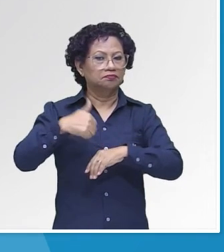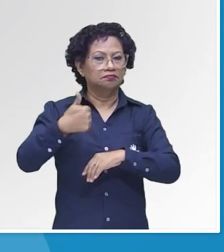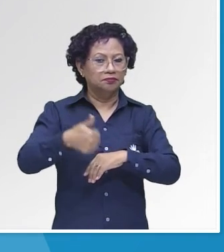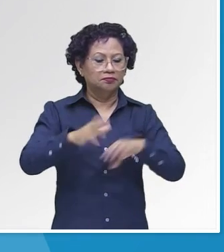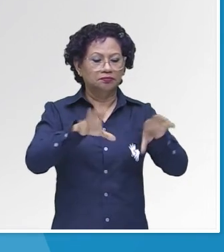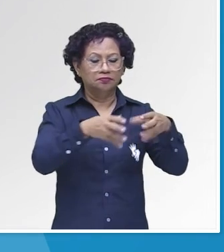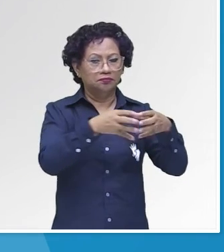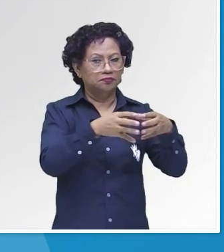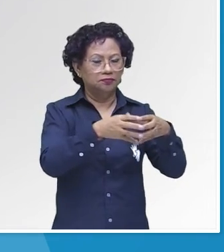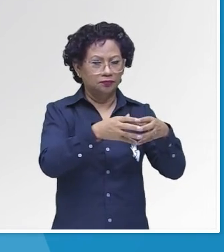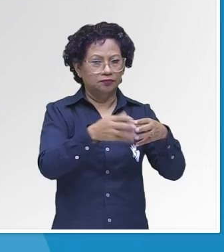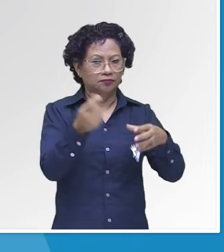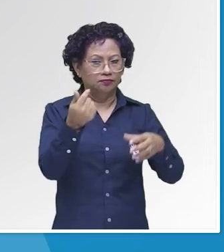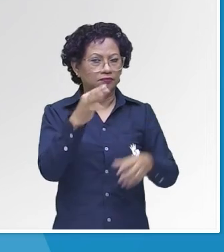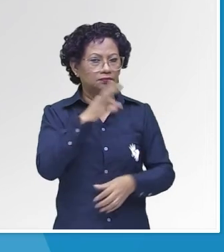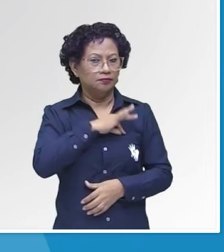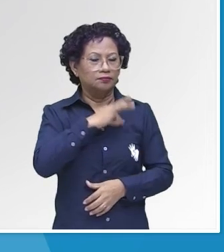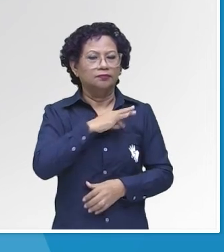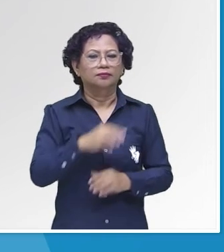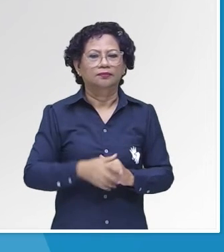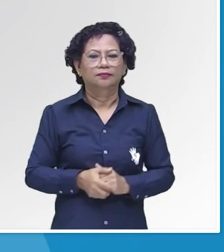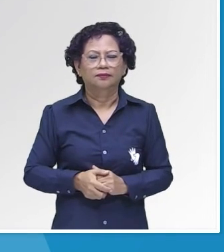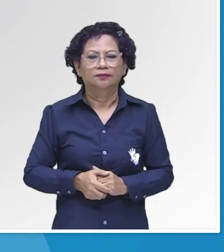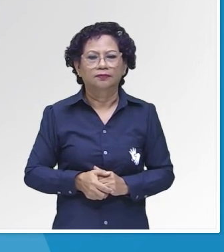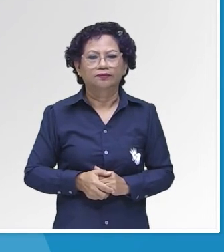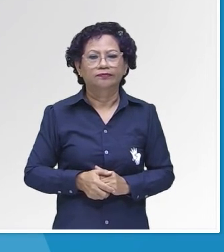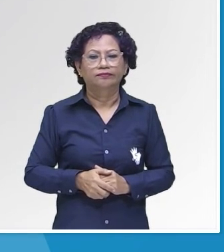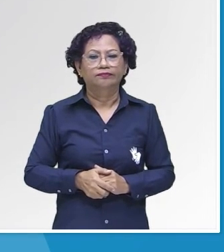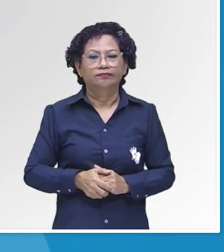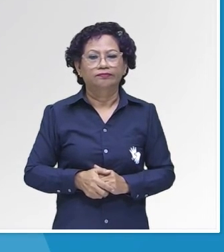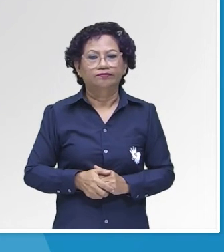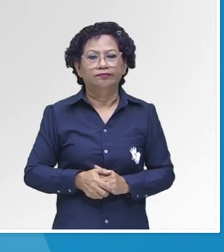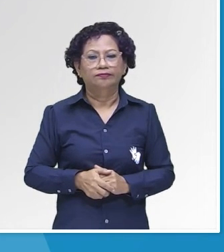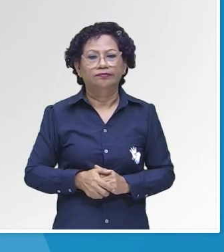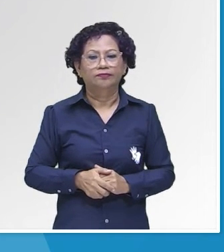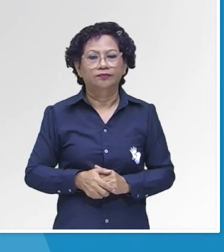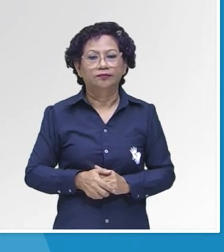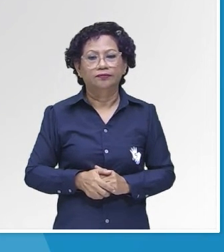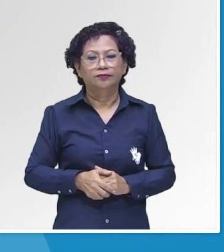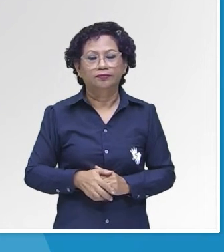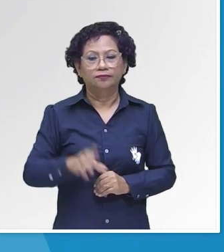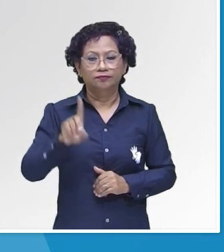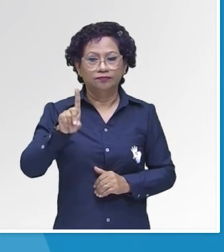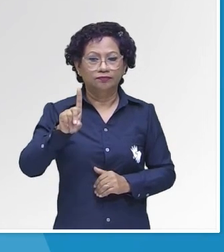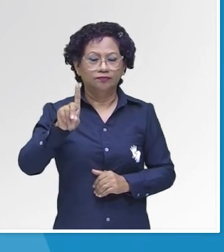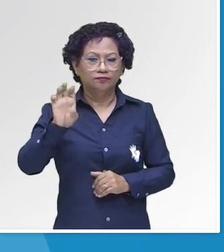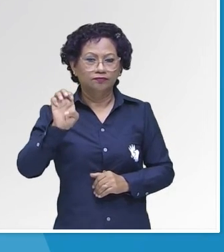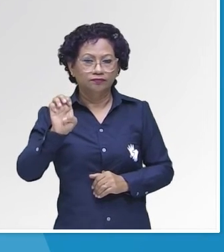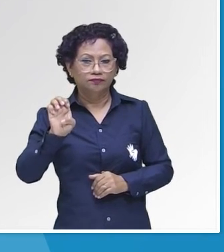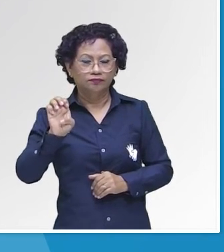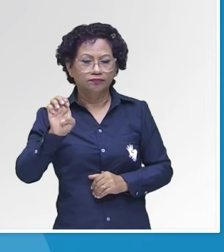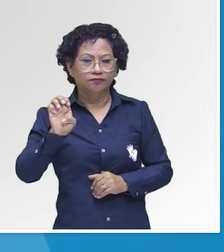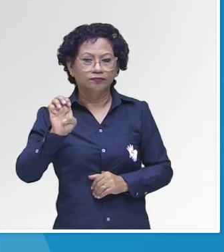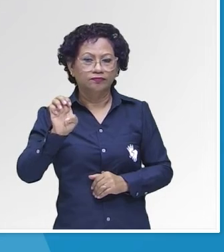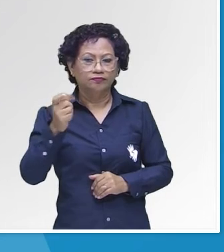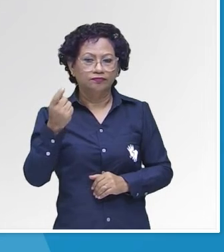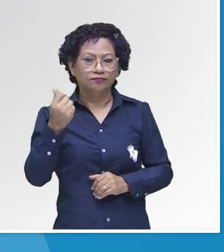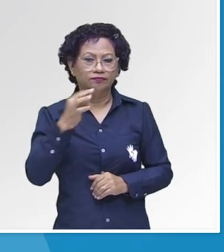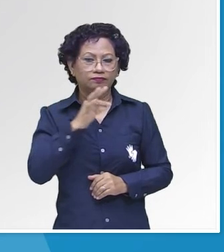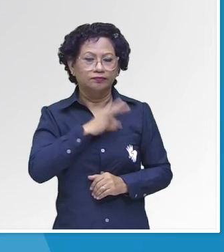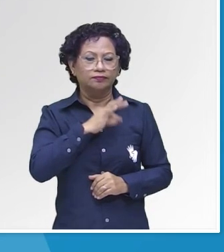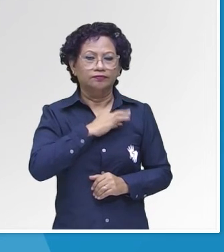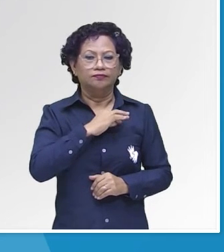mais favorecidos. Olha aqui, enquanto o grupo D e E é um grupo menos favorecido, né? Então, são